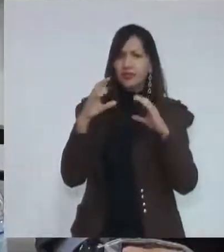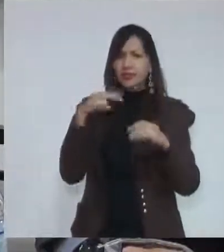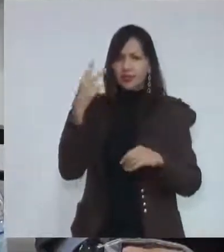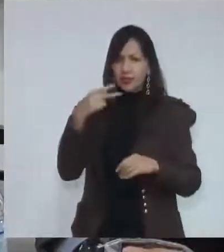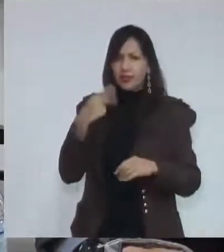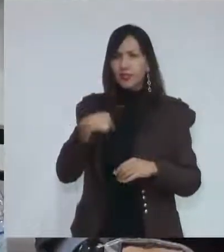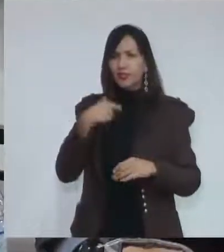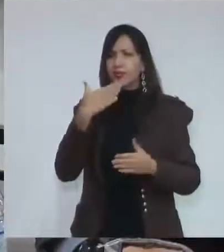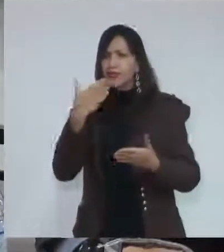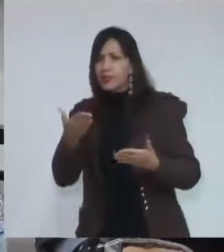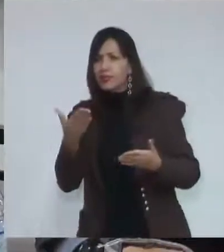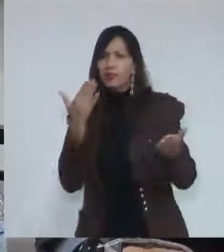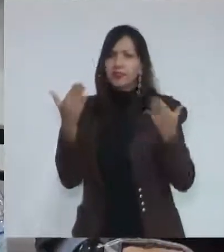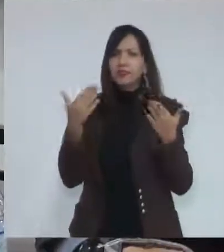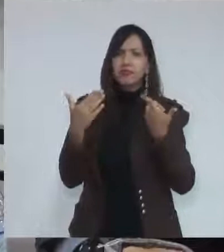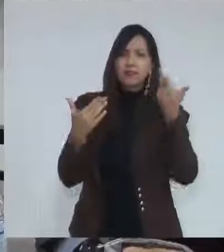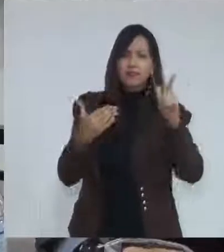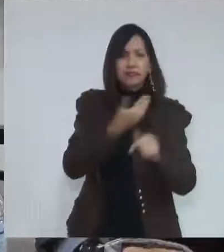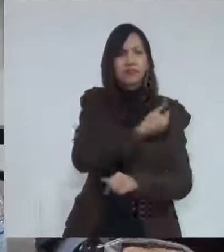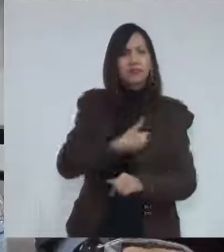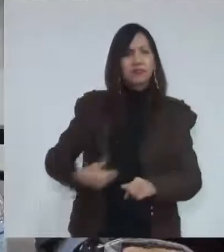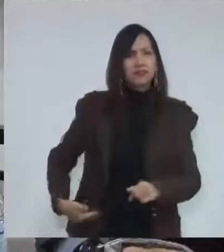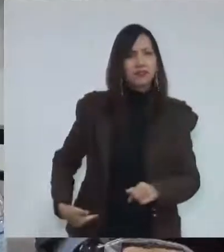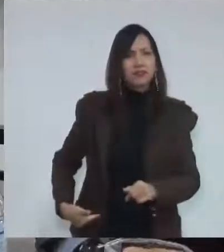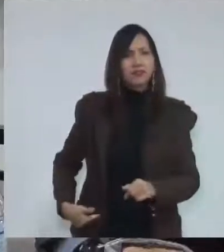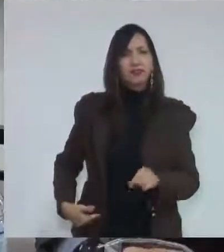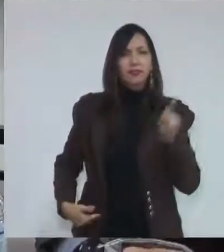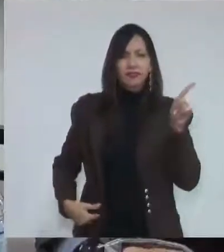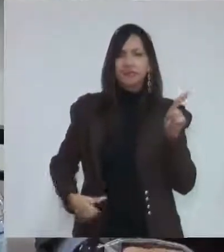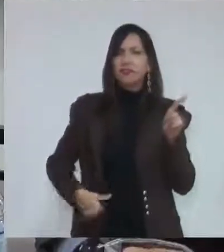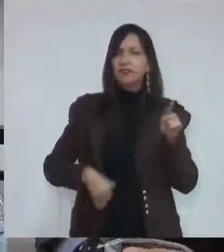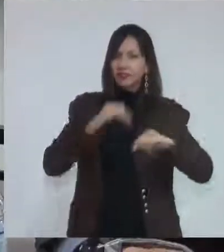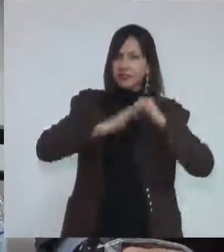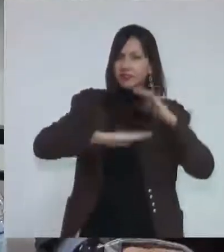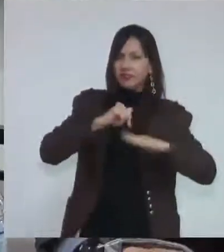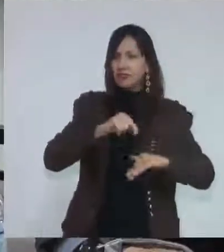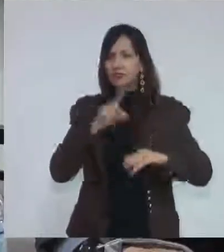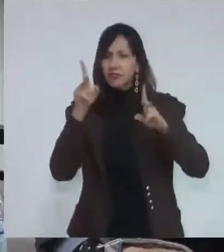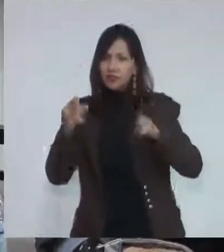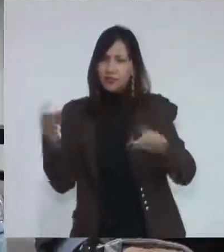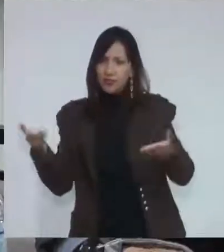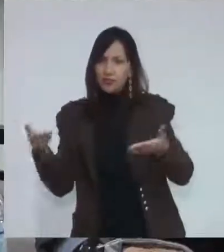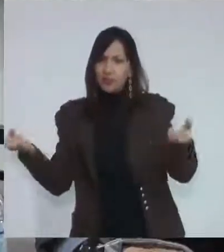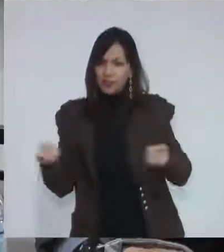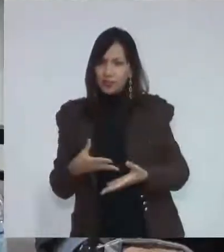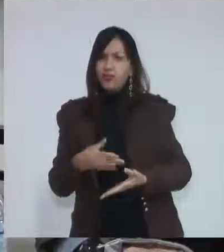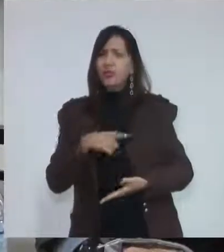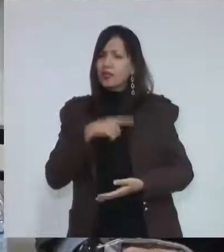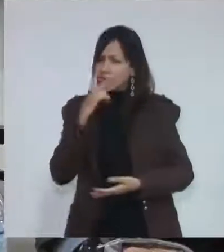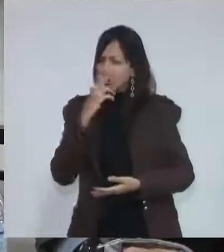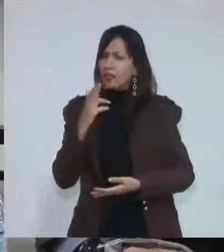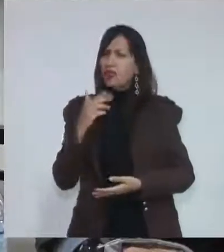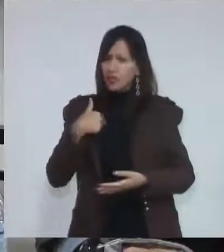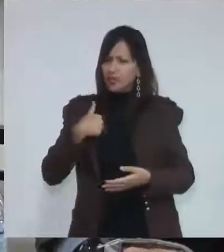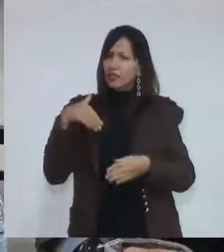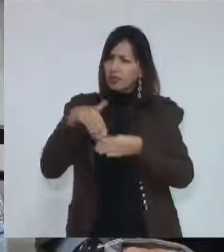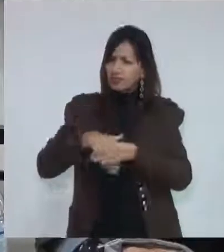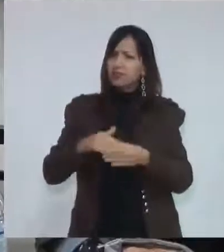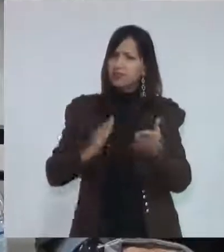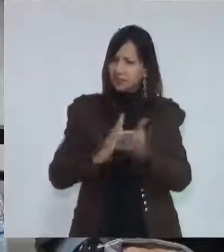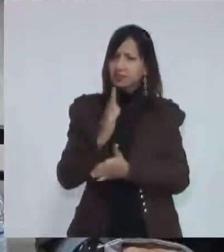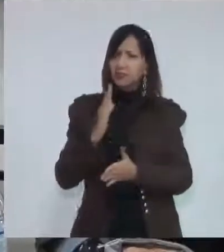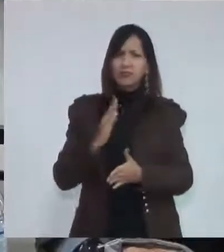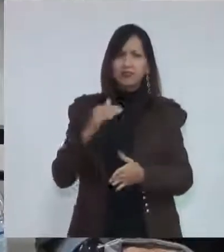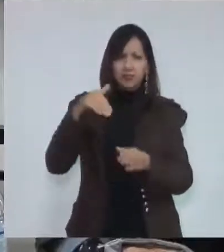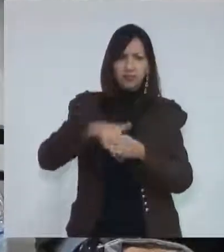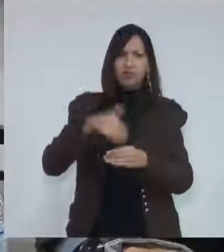comparativos dos outros governos para ver se naquele outro governo fazia igual ao atual. E eu acho legítimo. E votei a favor. E